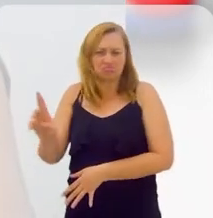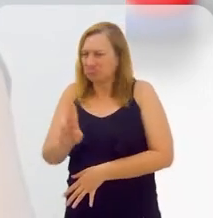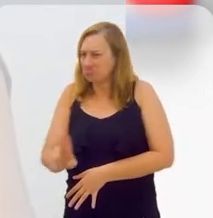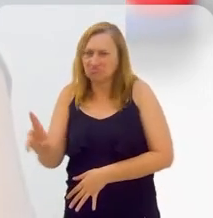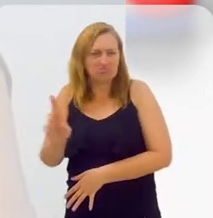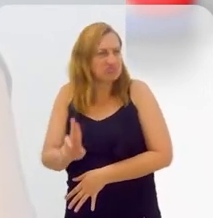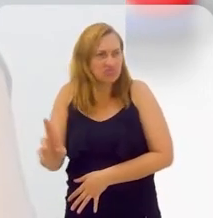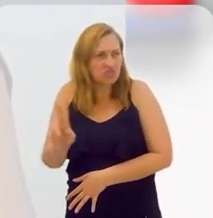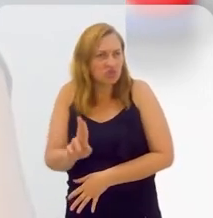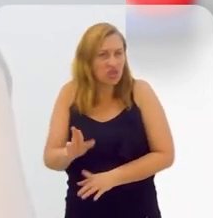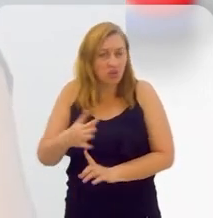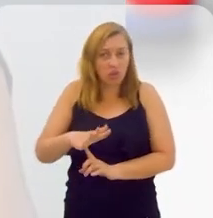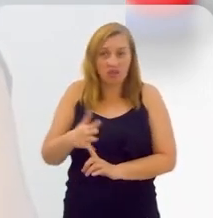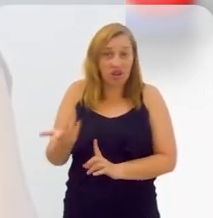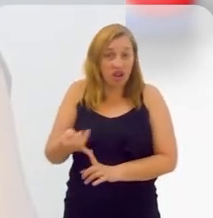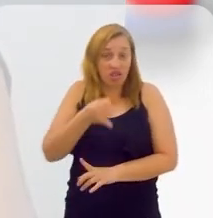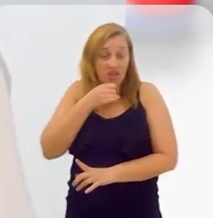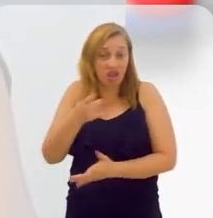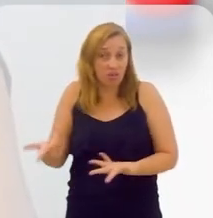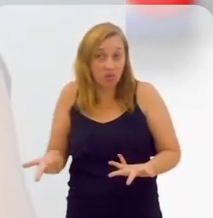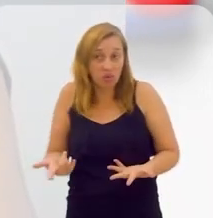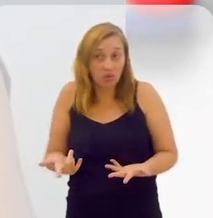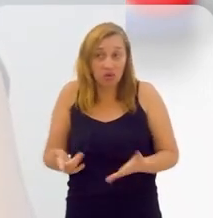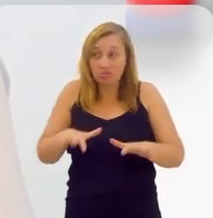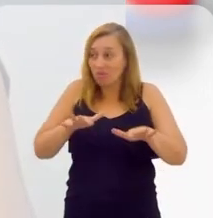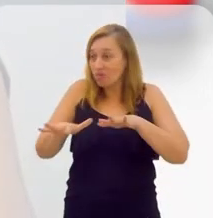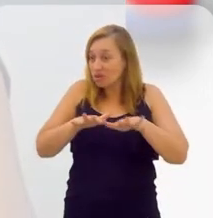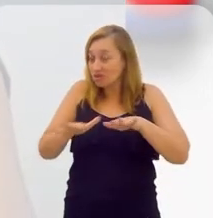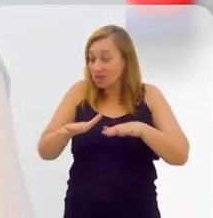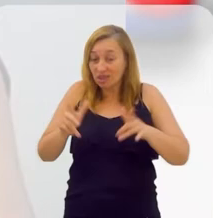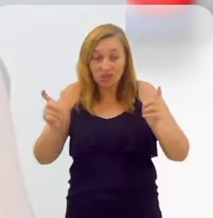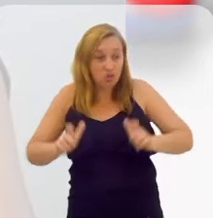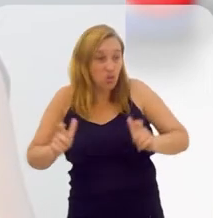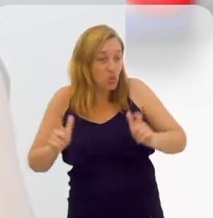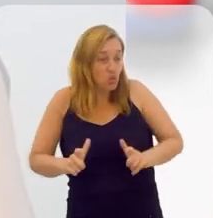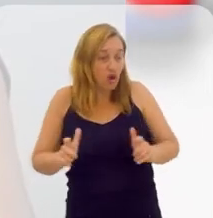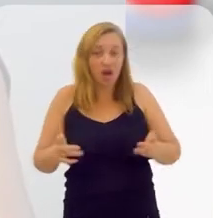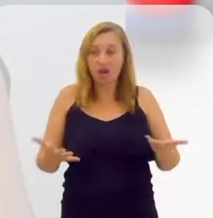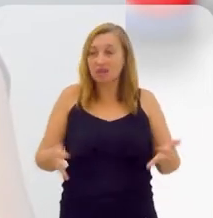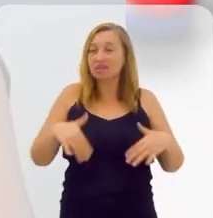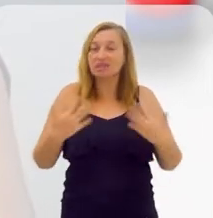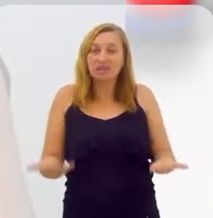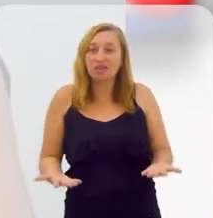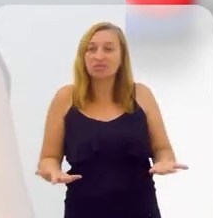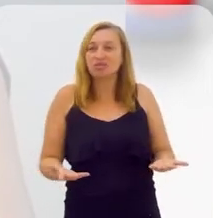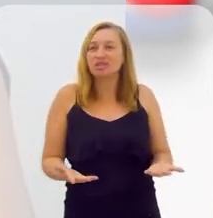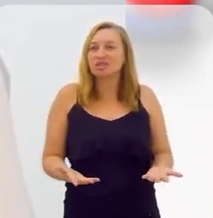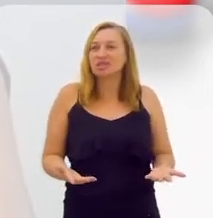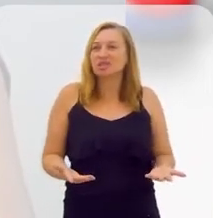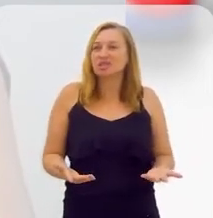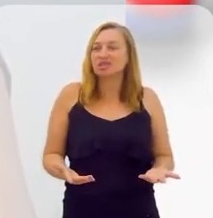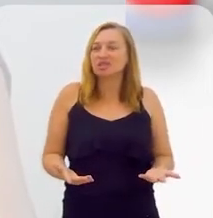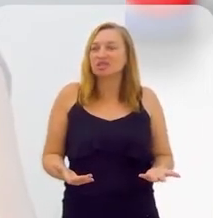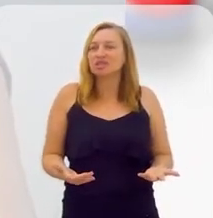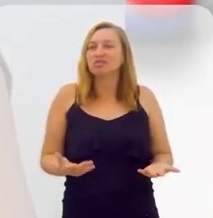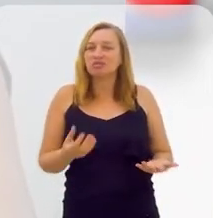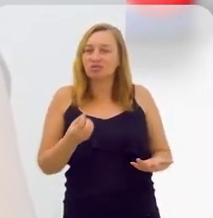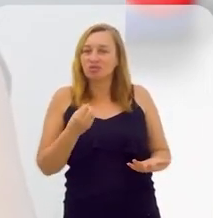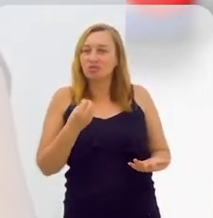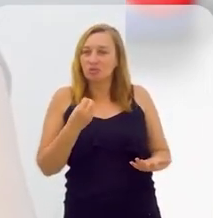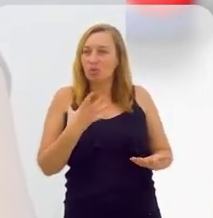usado, né, como uma feira, por exemplo, está movimentando essa região. Então, nós tivemos